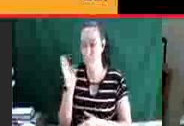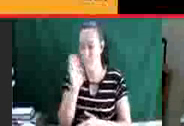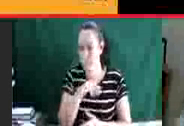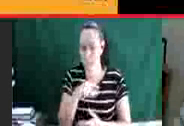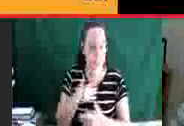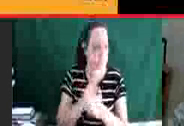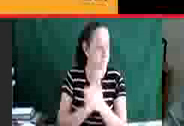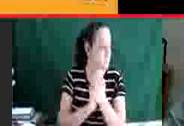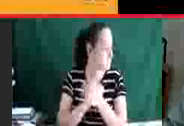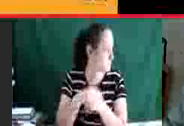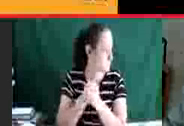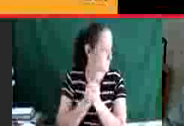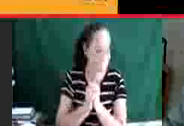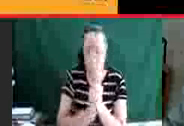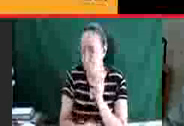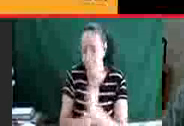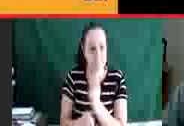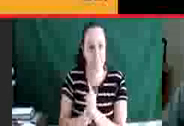sobre os livros?